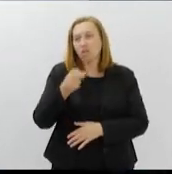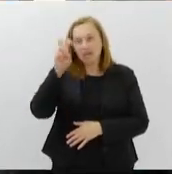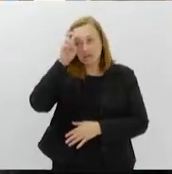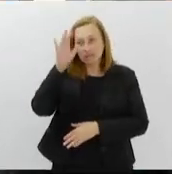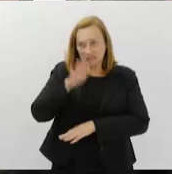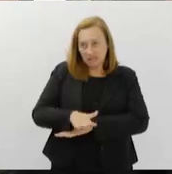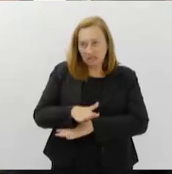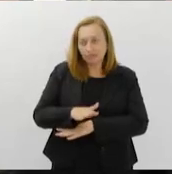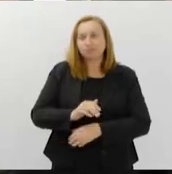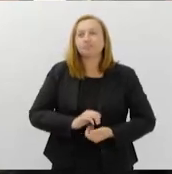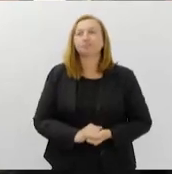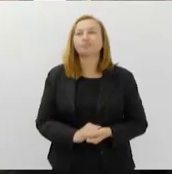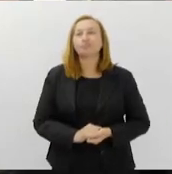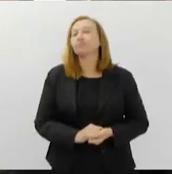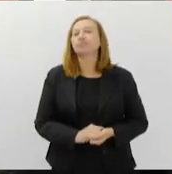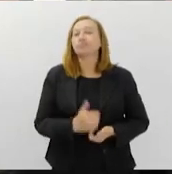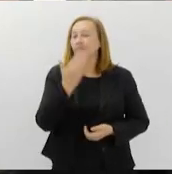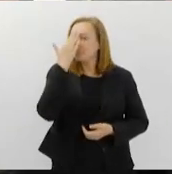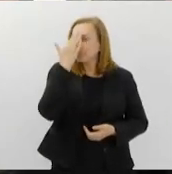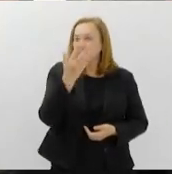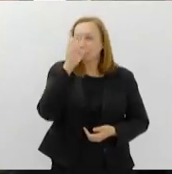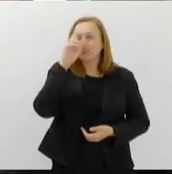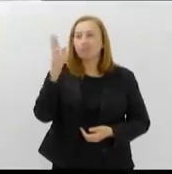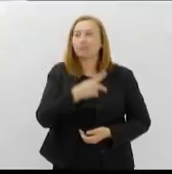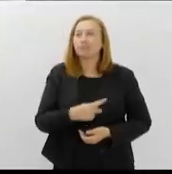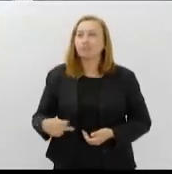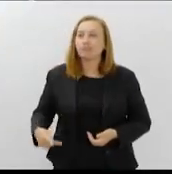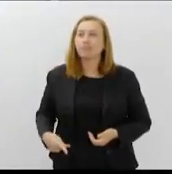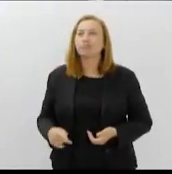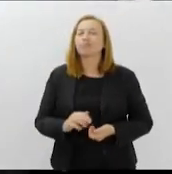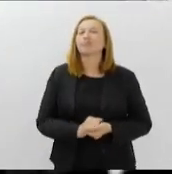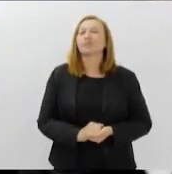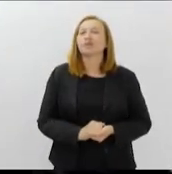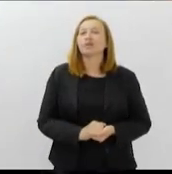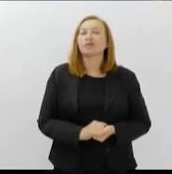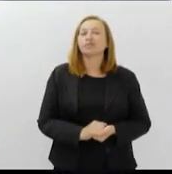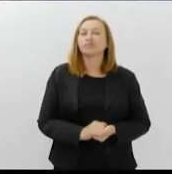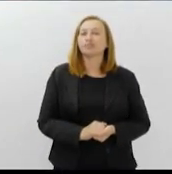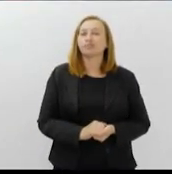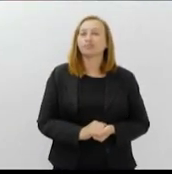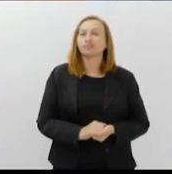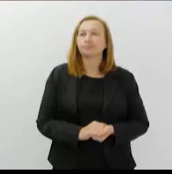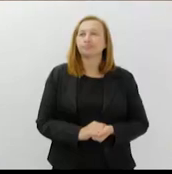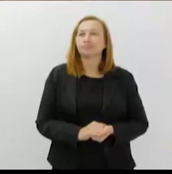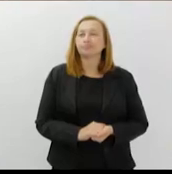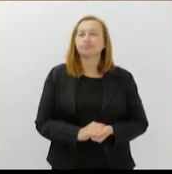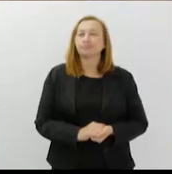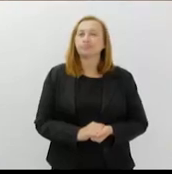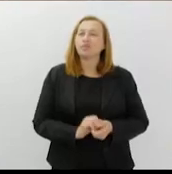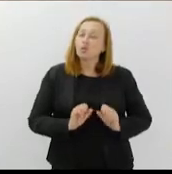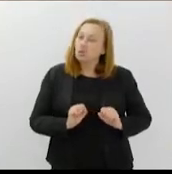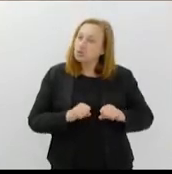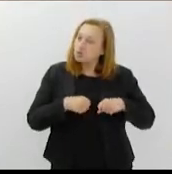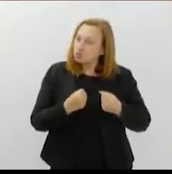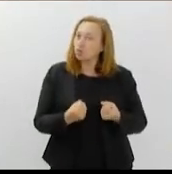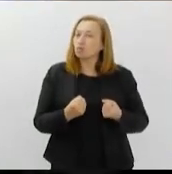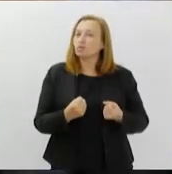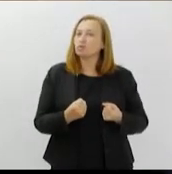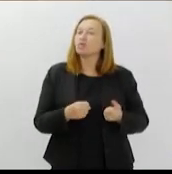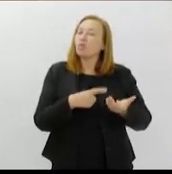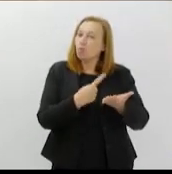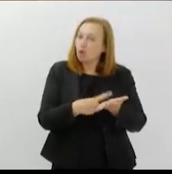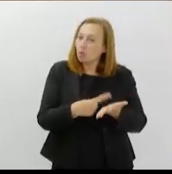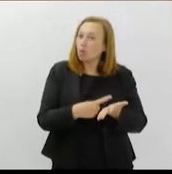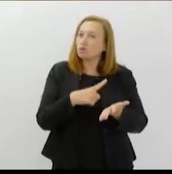tarde. E agradeço, presidente, a sua tentativa também da gente chegar a um acordo.